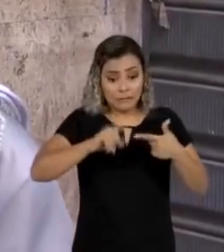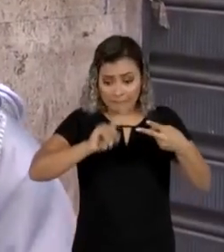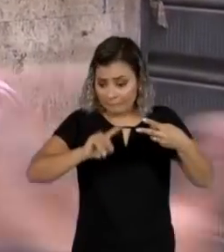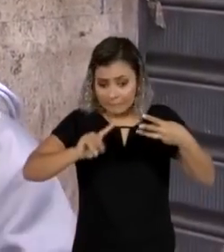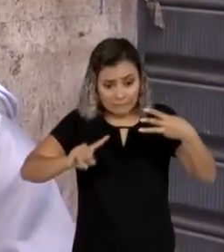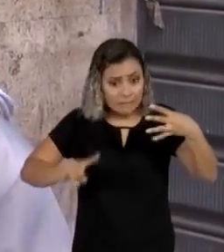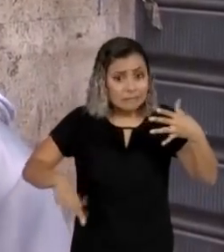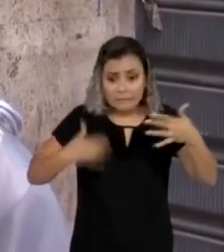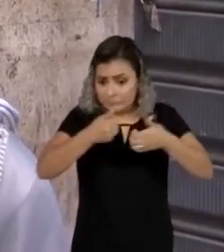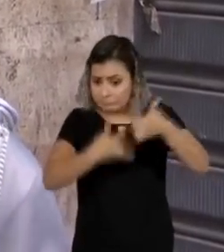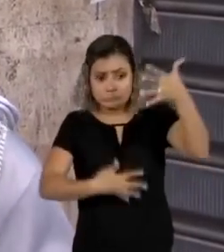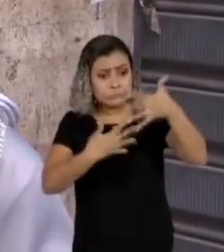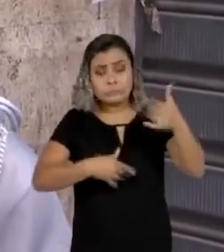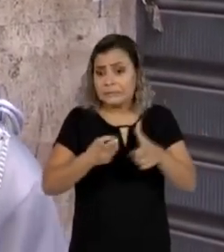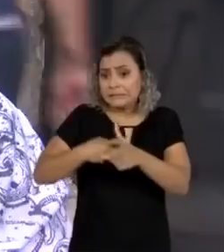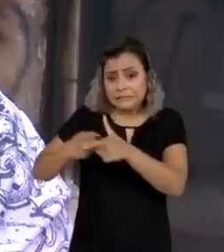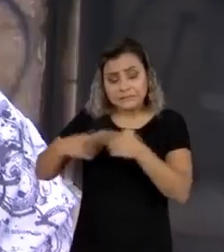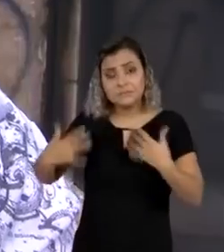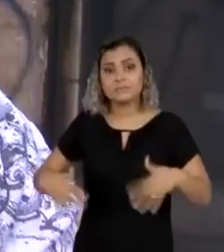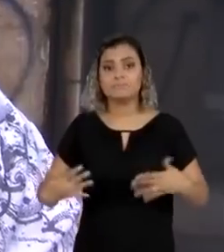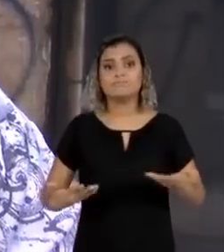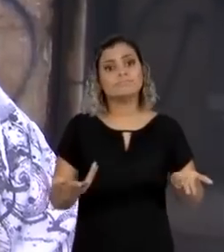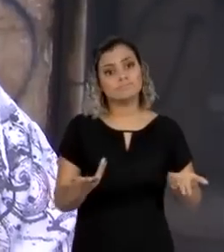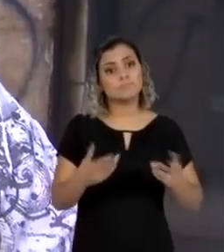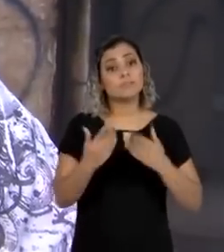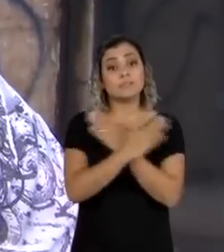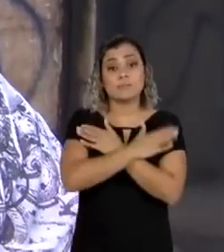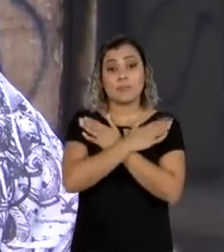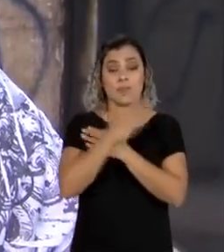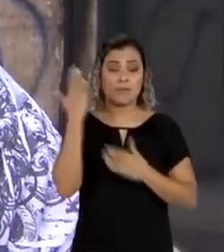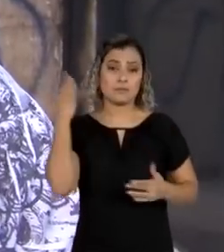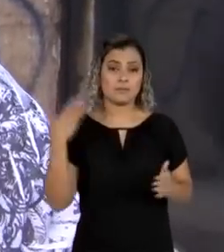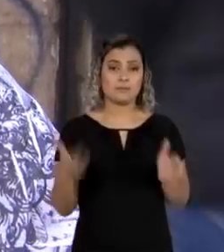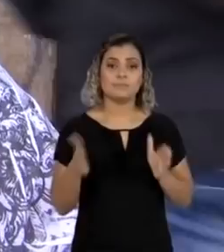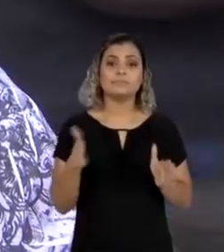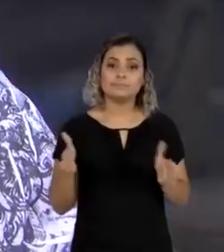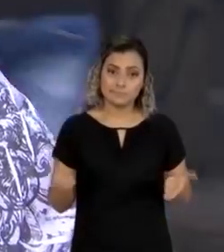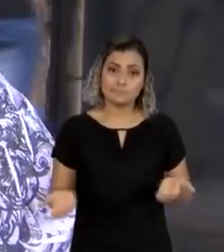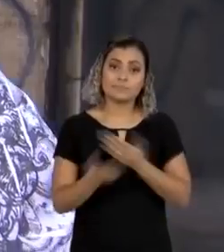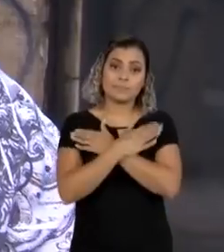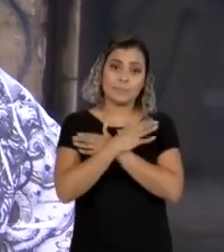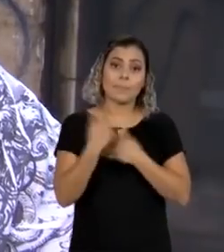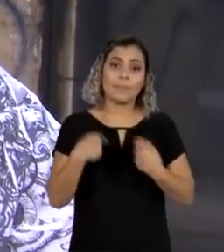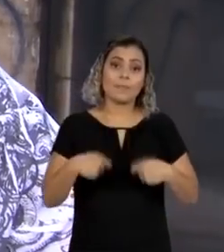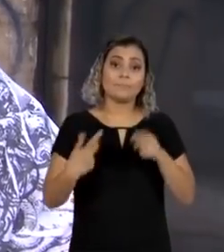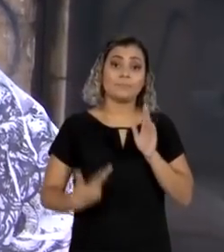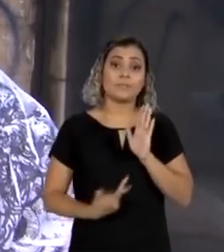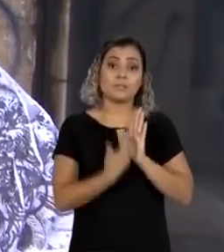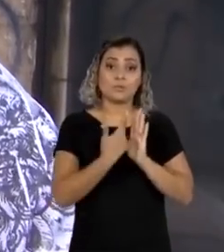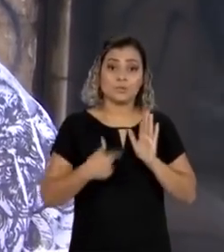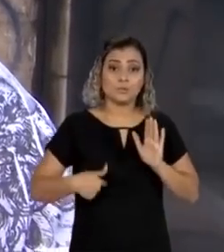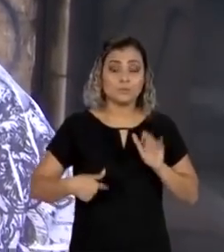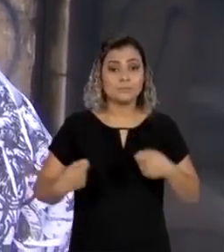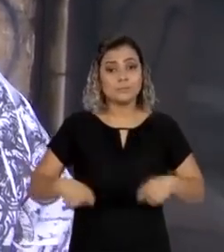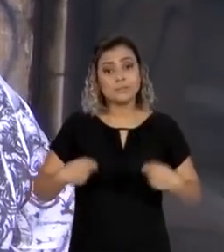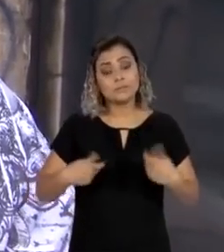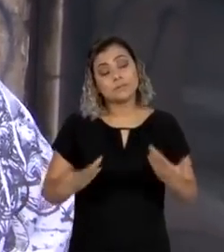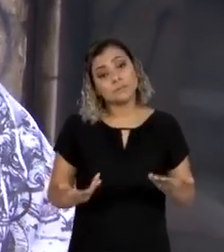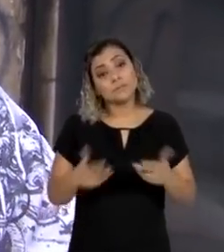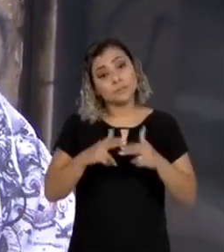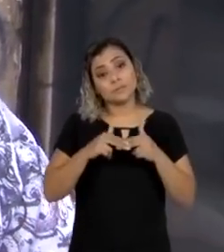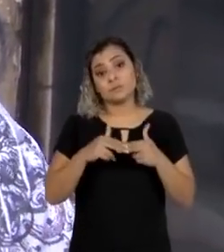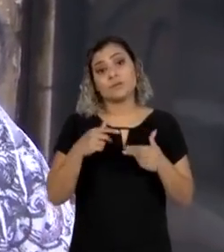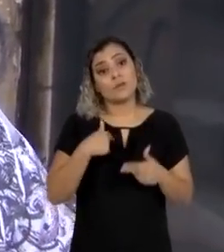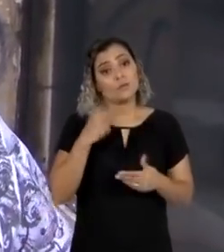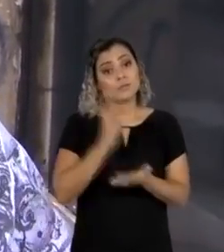4 em cima daquela anterior. Estava desempregada, tive que fazer uma cirurgia. Então, querendo